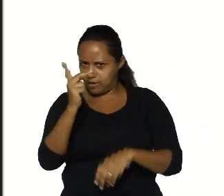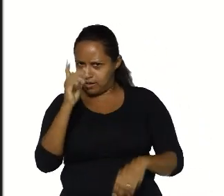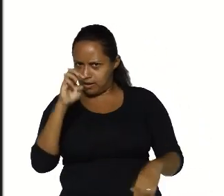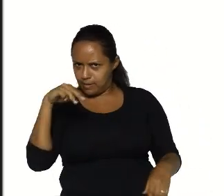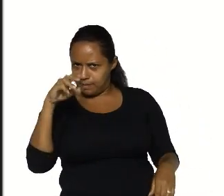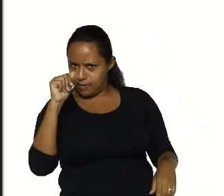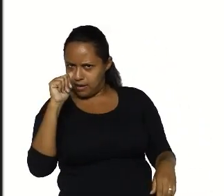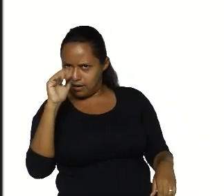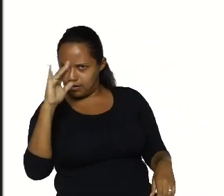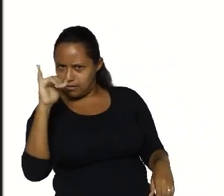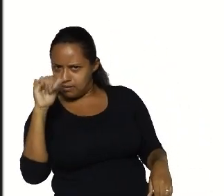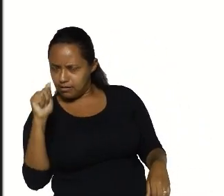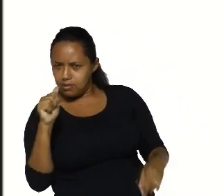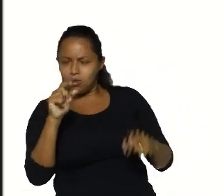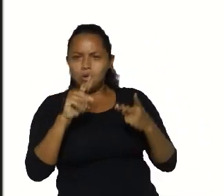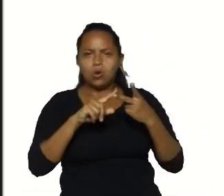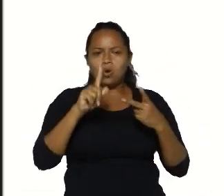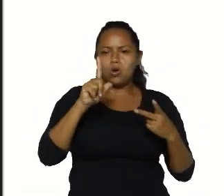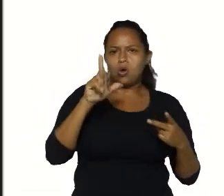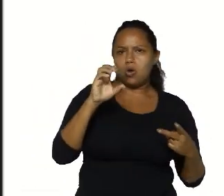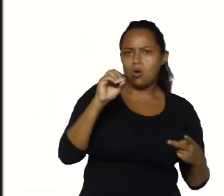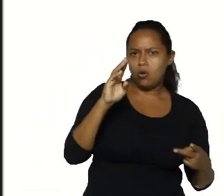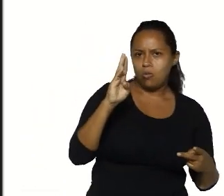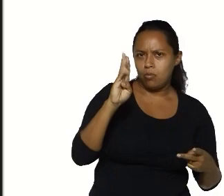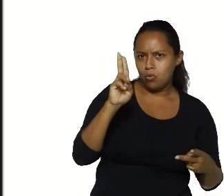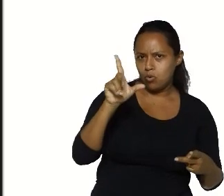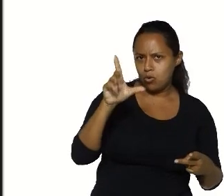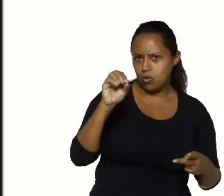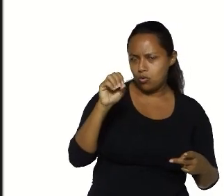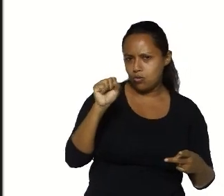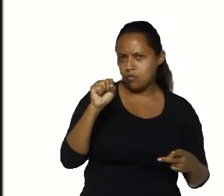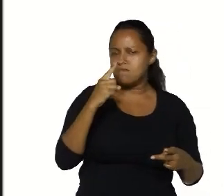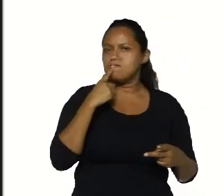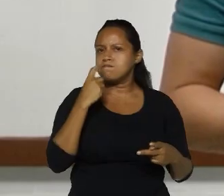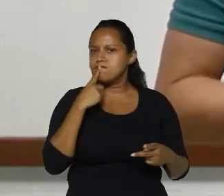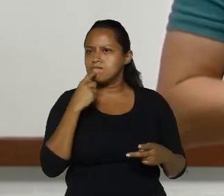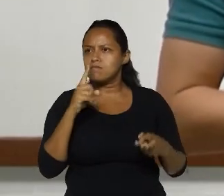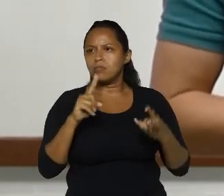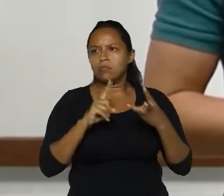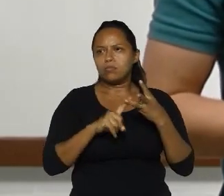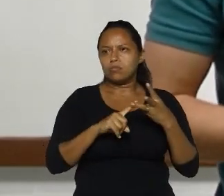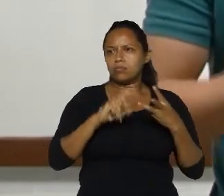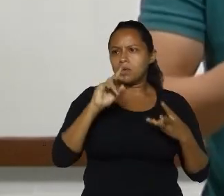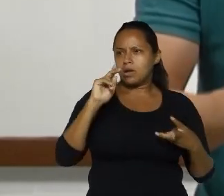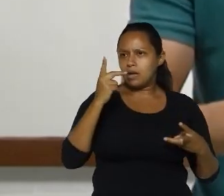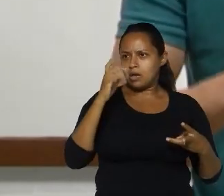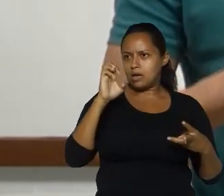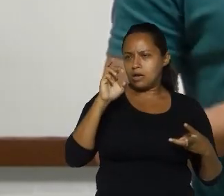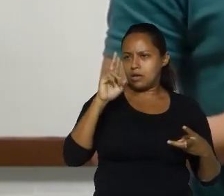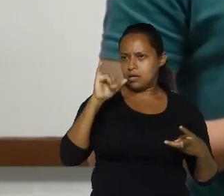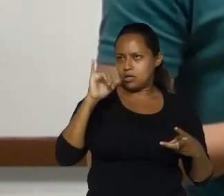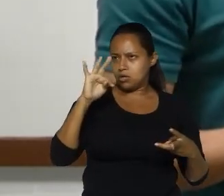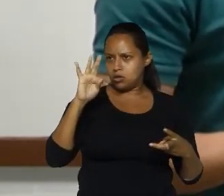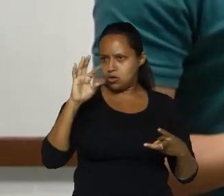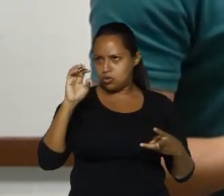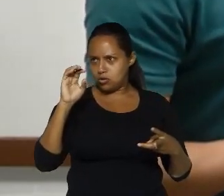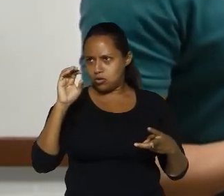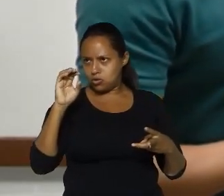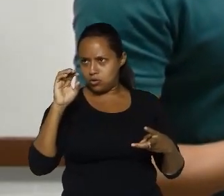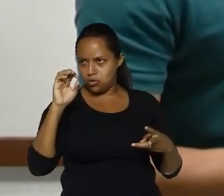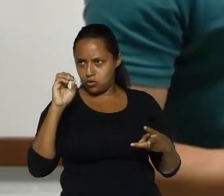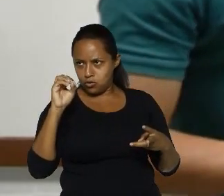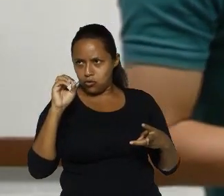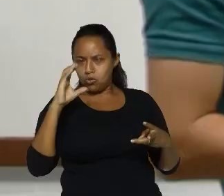de glóbulo vermelho ou eritrócito. É bom que fique muito claro isso para você que está acompanhando esta